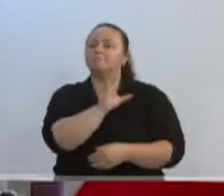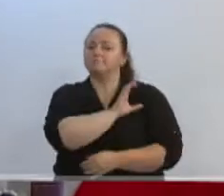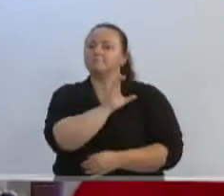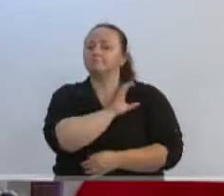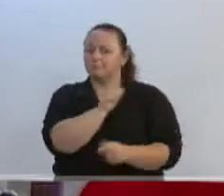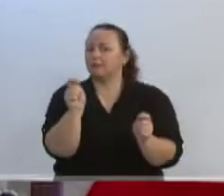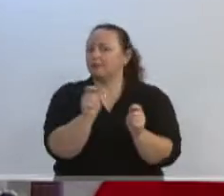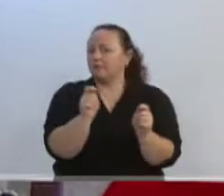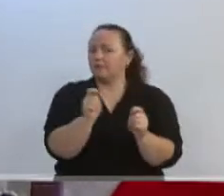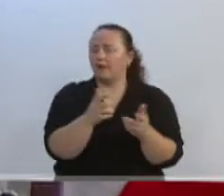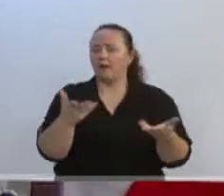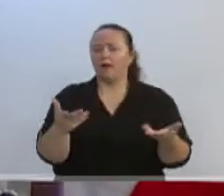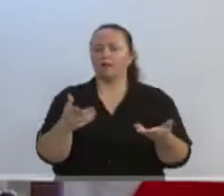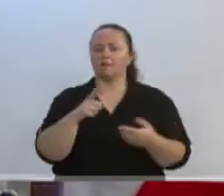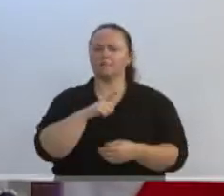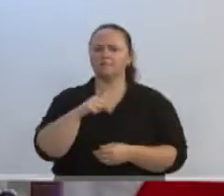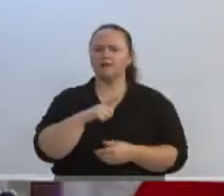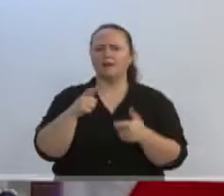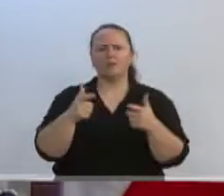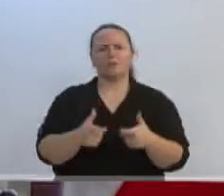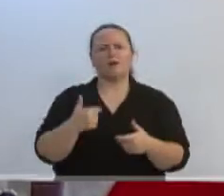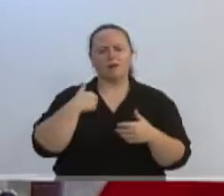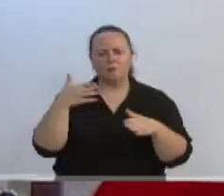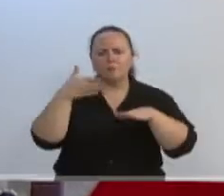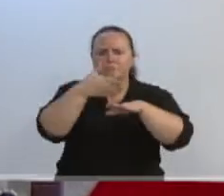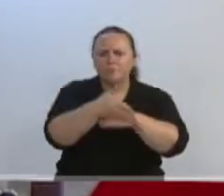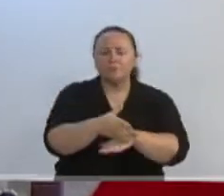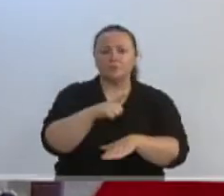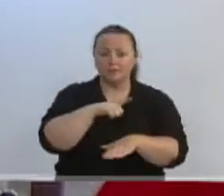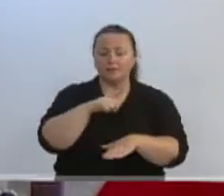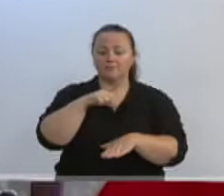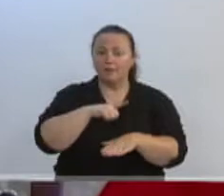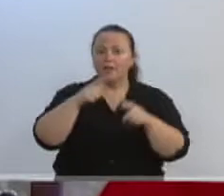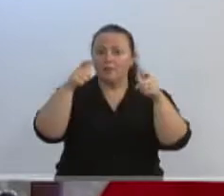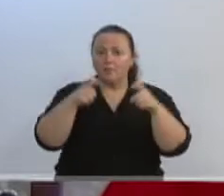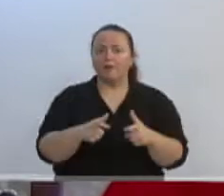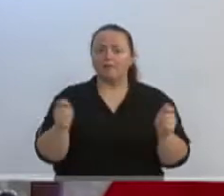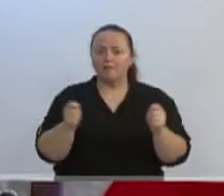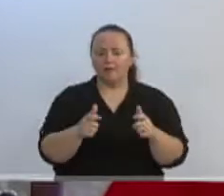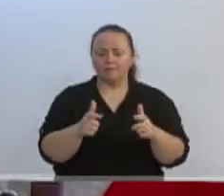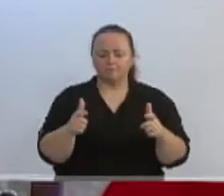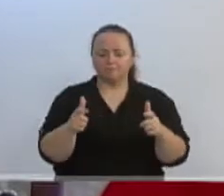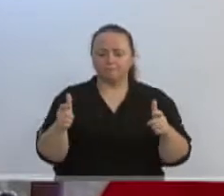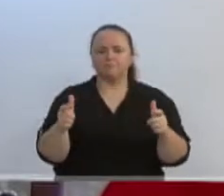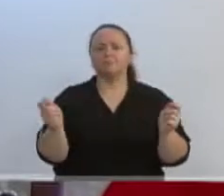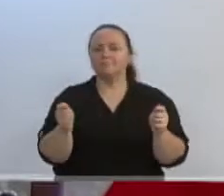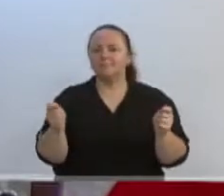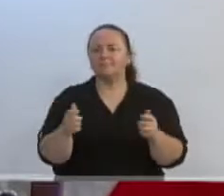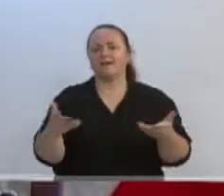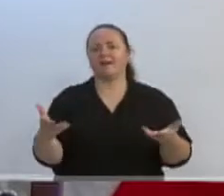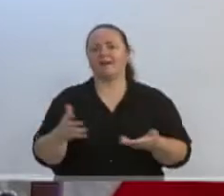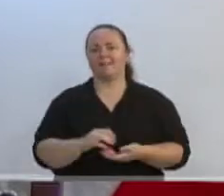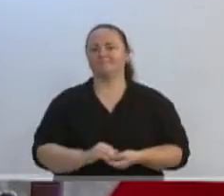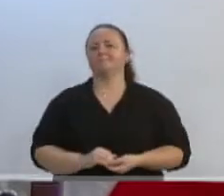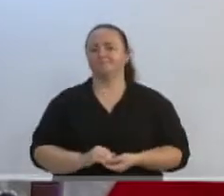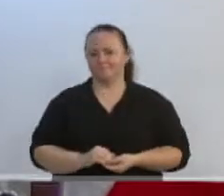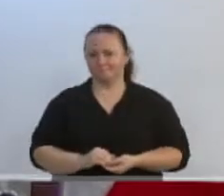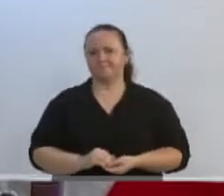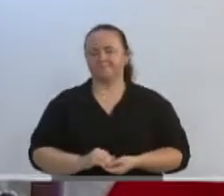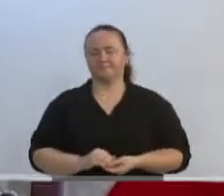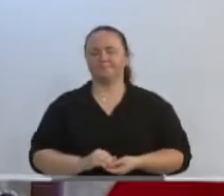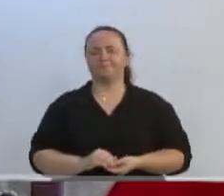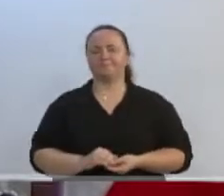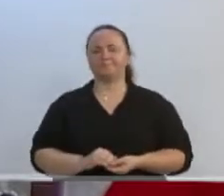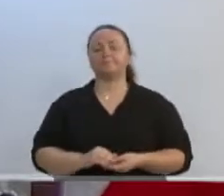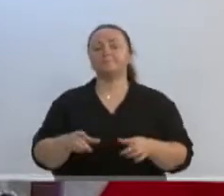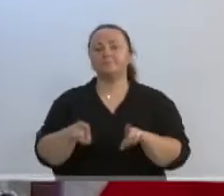A escola tem viabilidade, eu estive lá, existe espaço para maior ampliação e existe espaço na situação em que se encontra. E